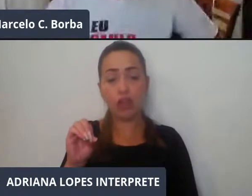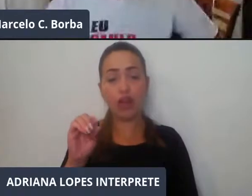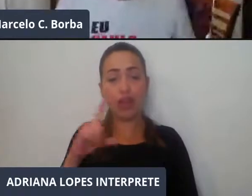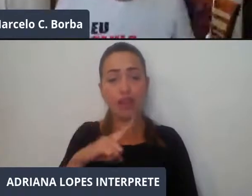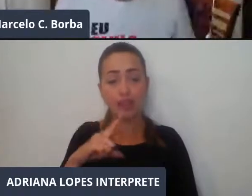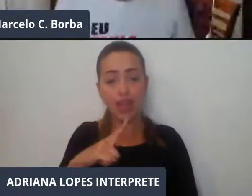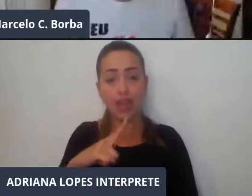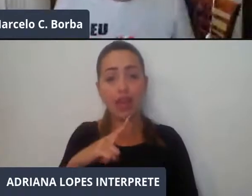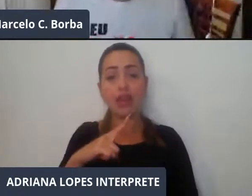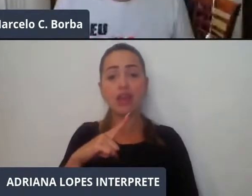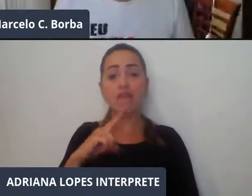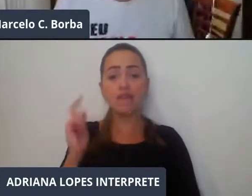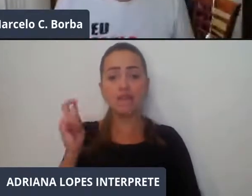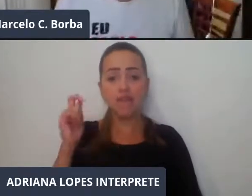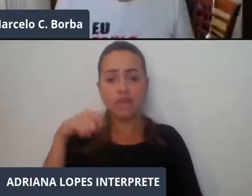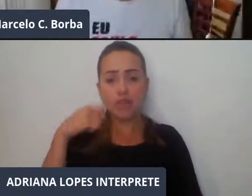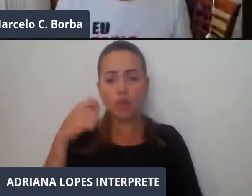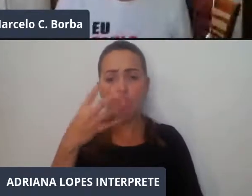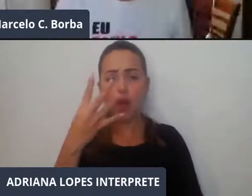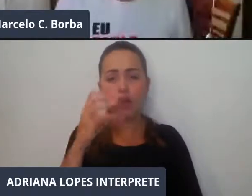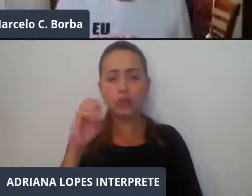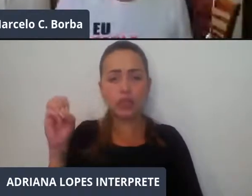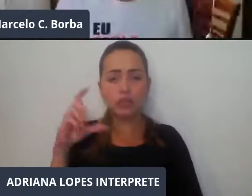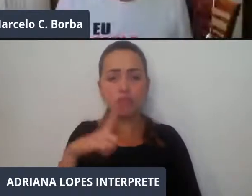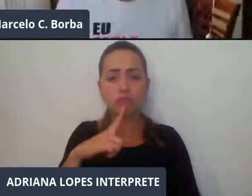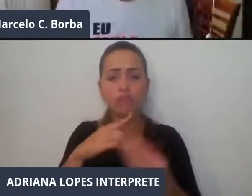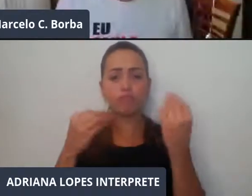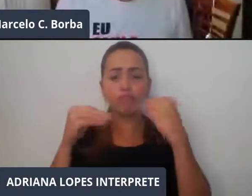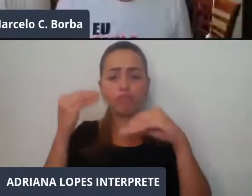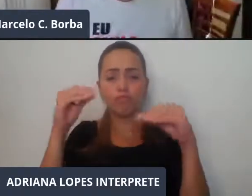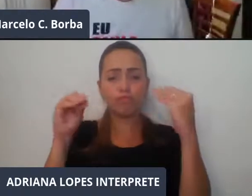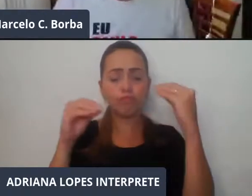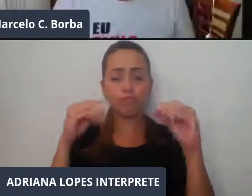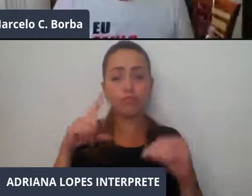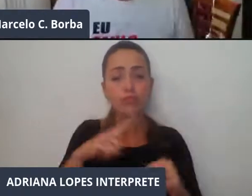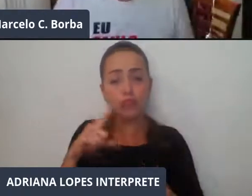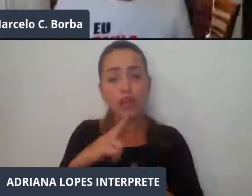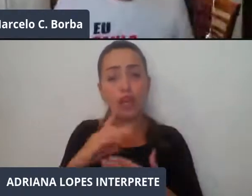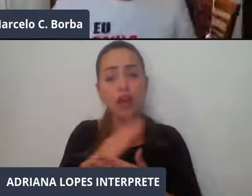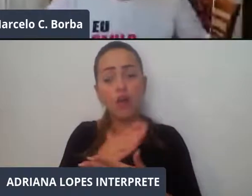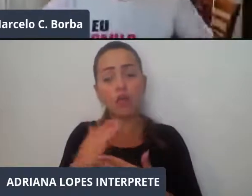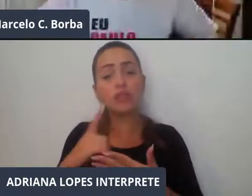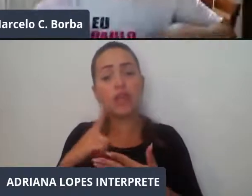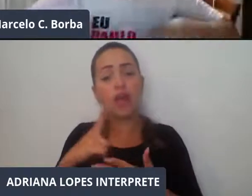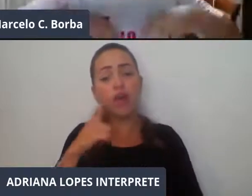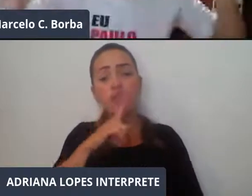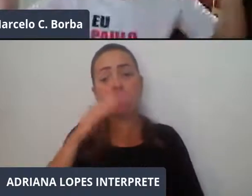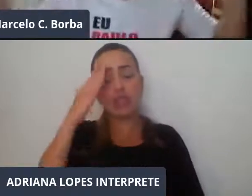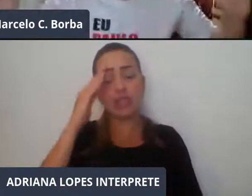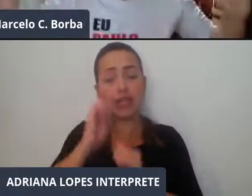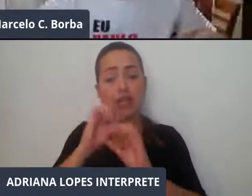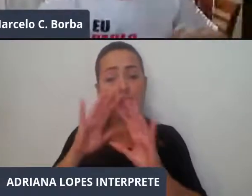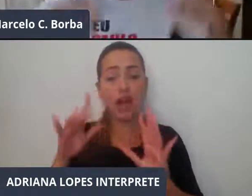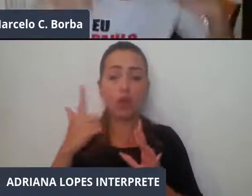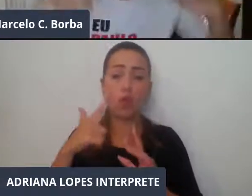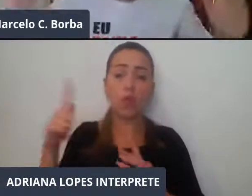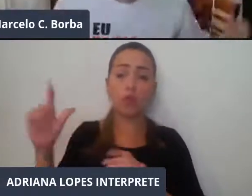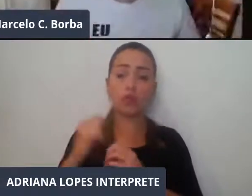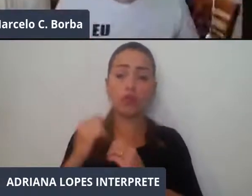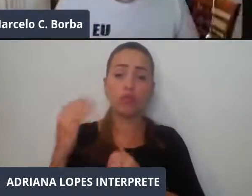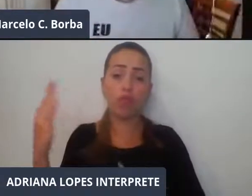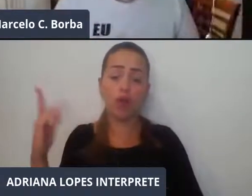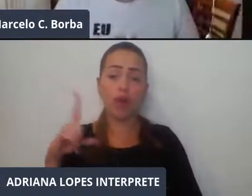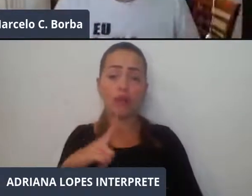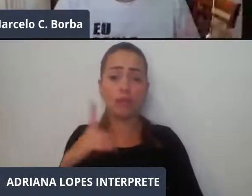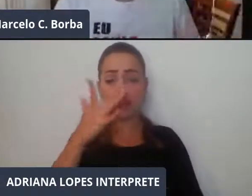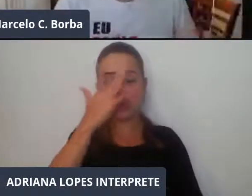e os 400 vídeos que estão no festival, alguns estão sendo interpretados pelo GPIM, outros por fora, outros que são parentes do